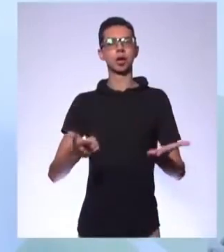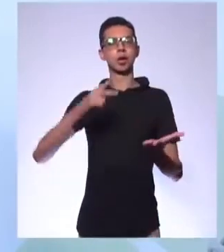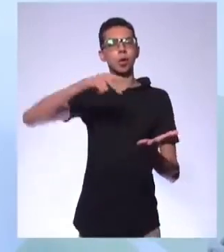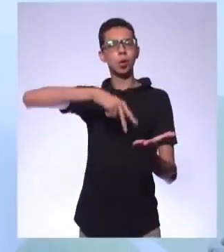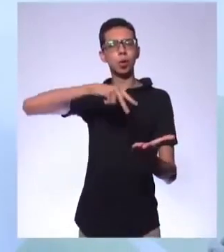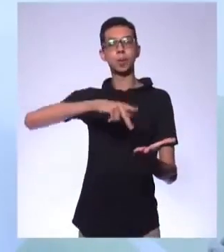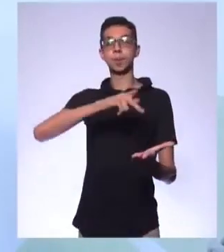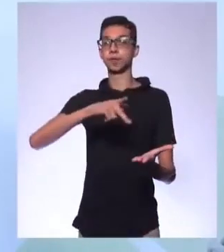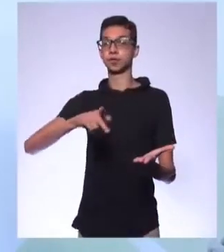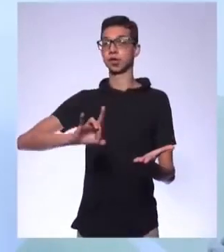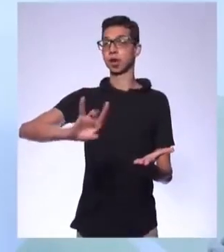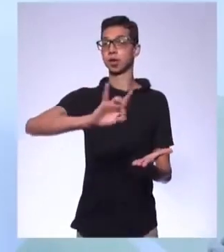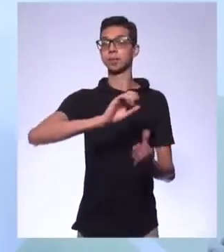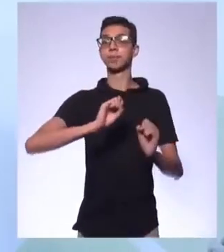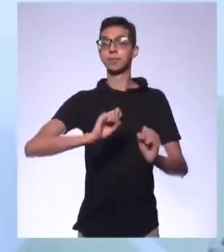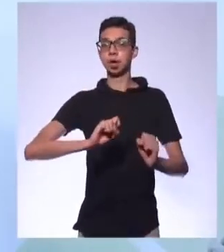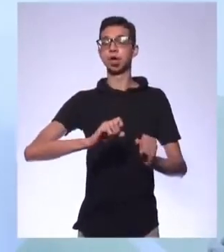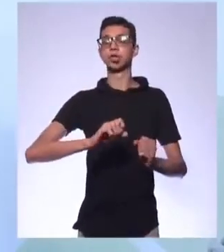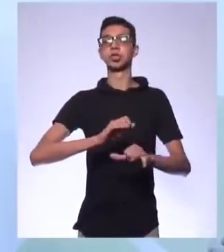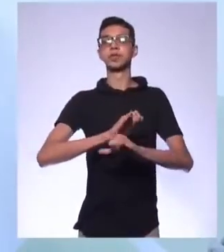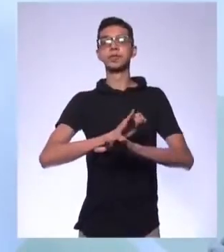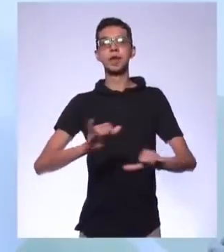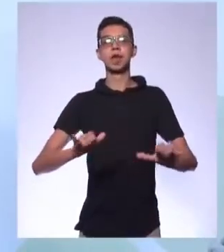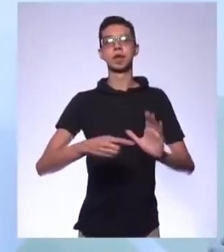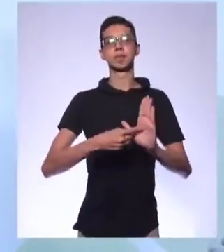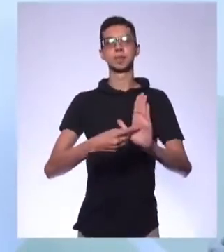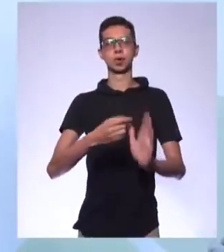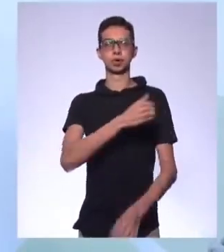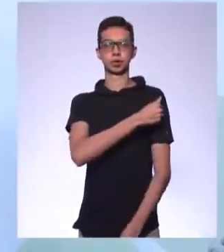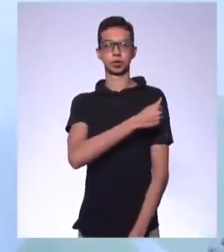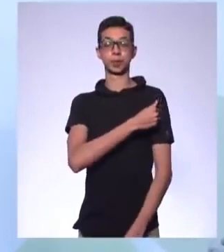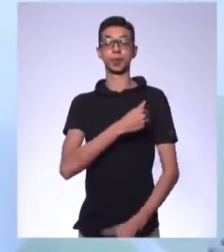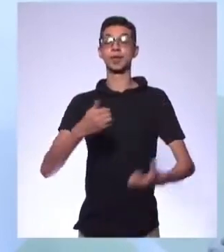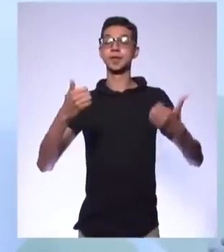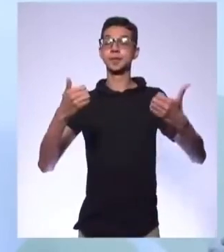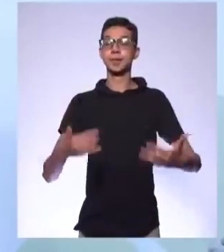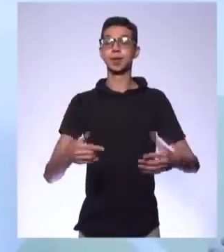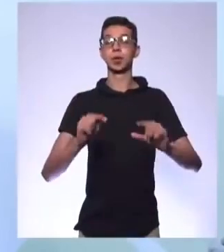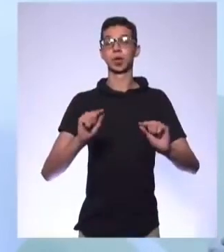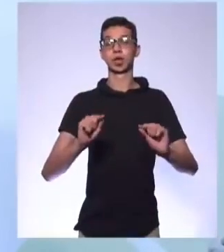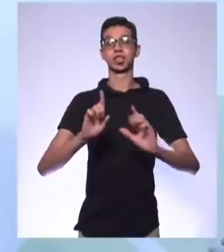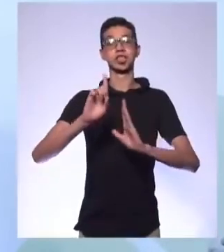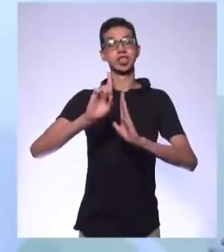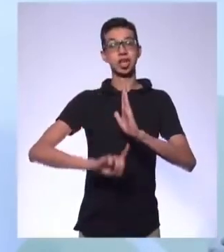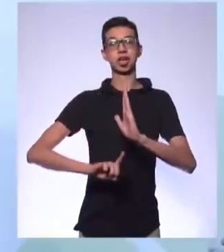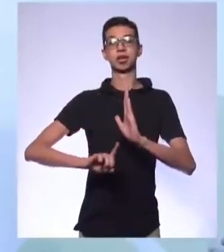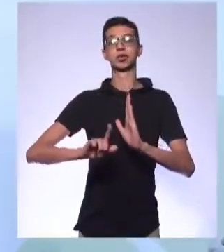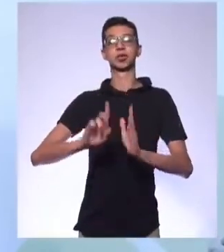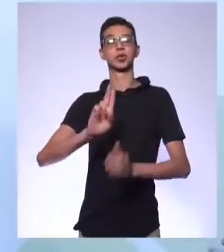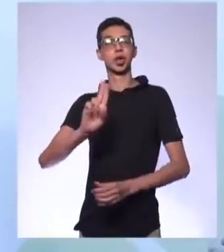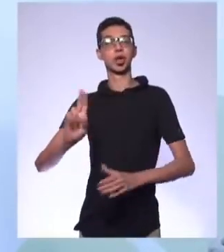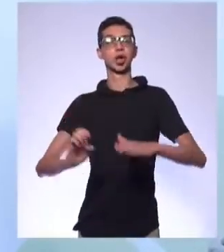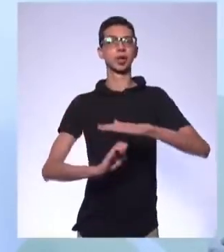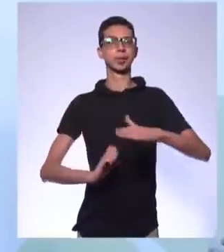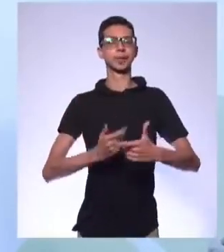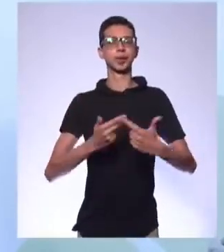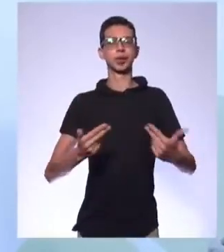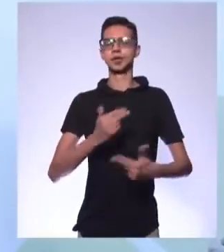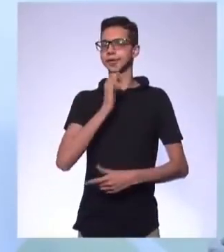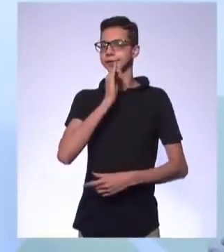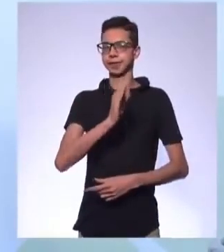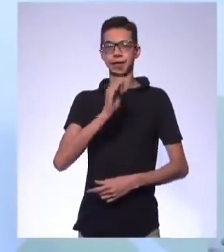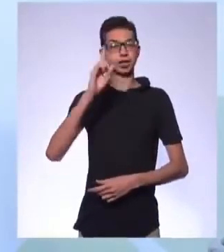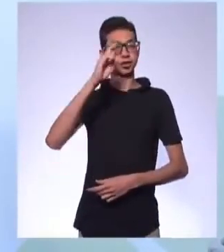também podem indicar para os alunos, como eu já falei, nós temos aqui os direitos autorais, então fica mais difícil trabalhar com jornal e revista. Mas vocês vão